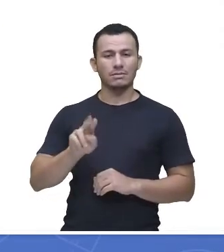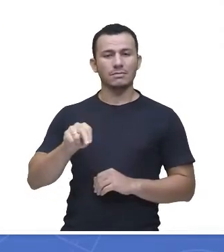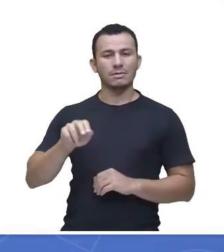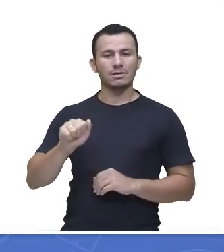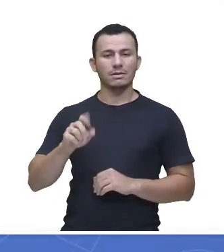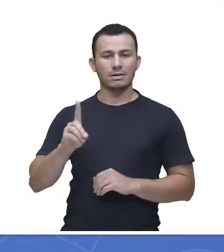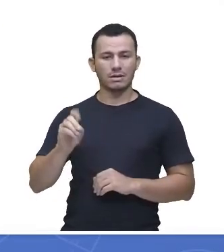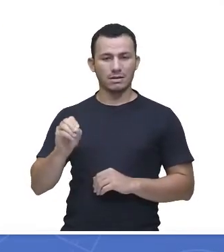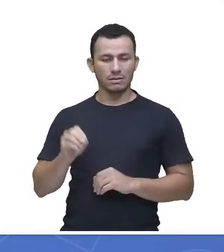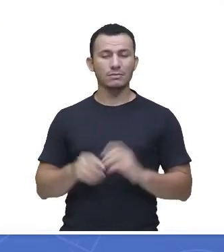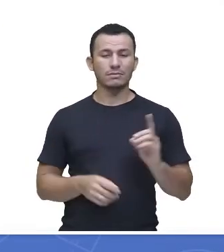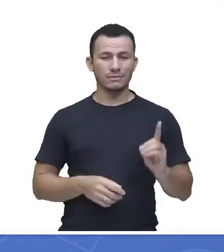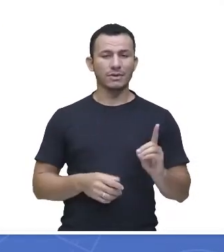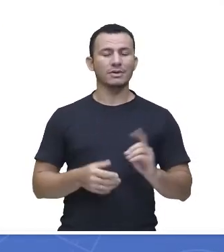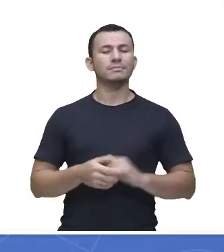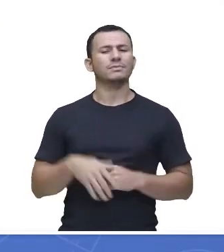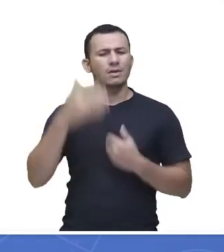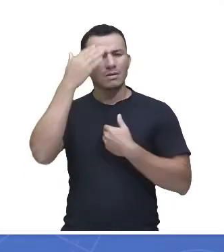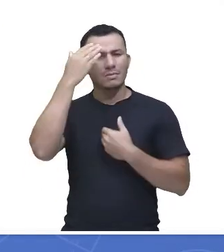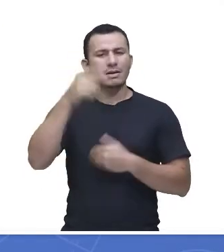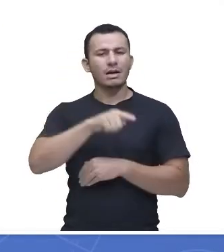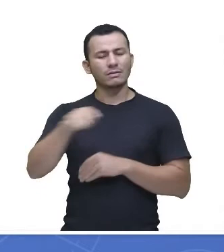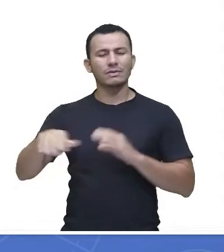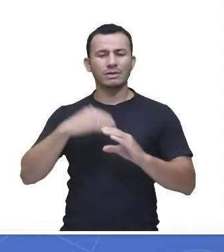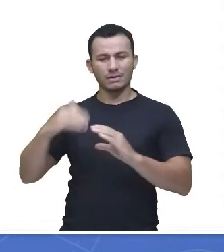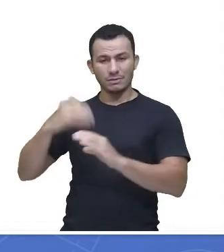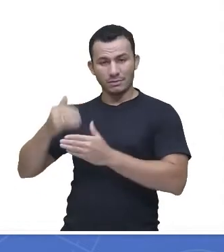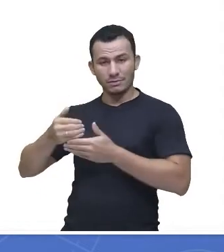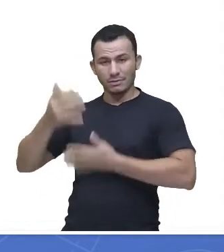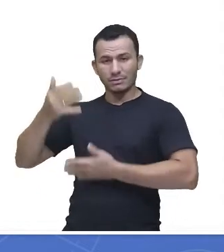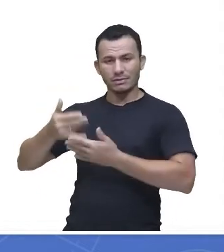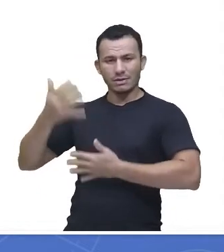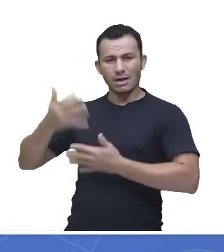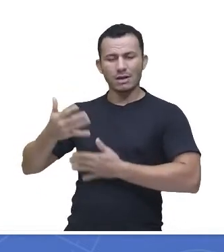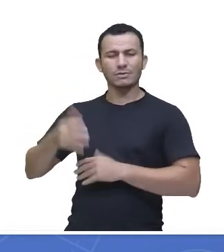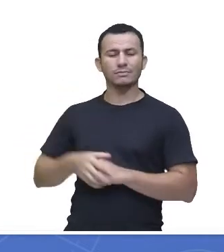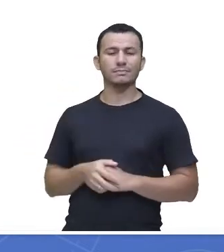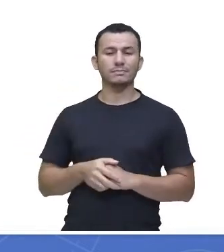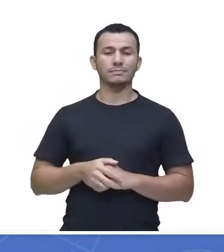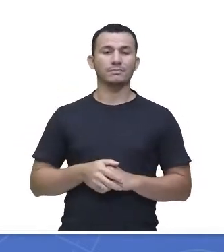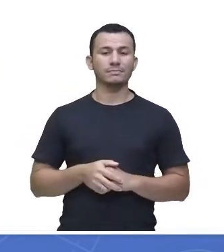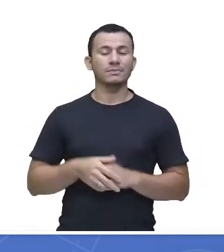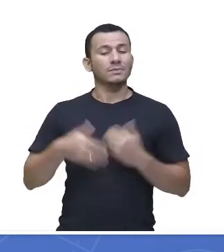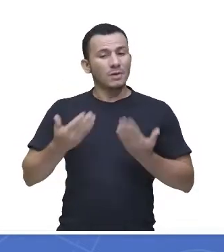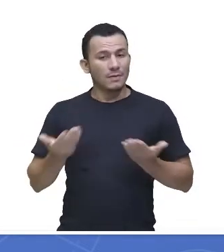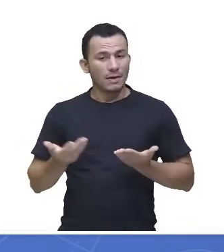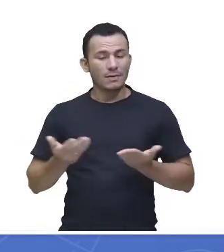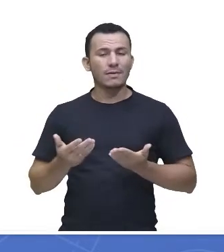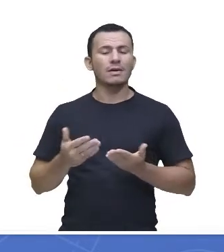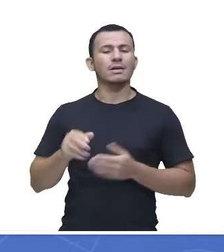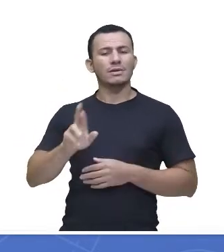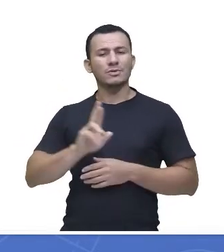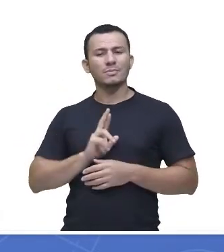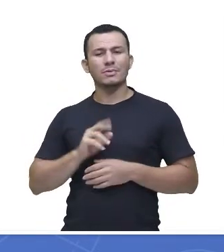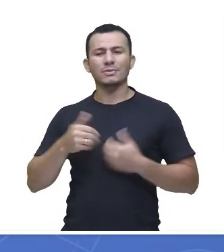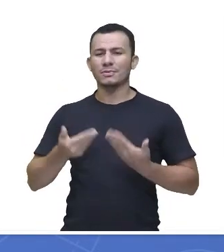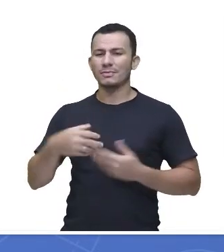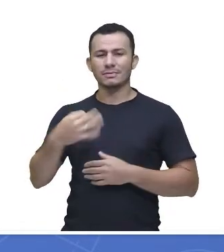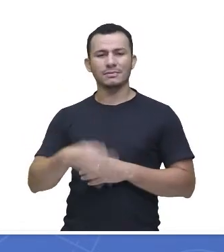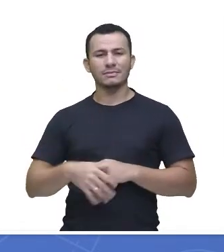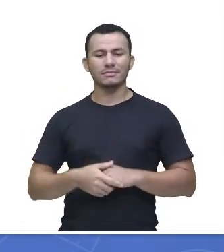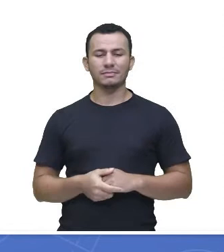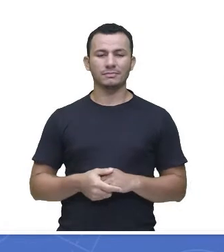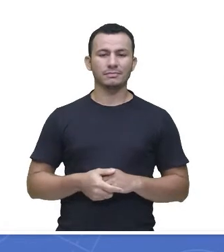letra D. Muito bem, obrigada a todos pela participação. Continuem participando. Vamos então analisar. Olha, nós temos aqui,